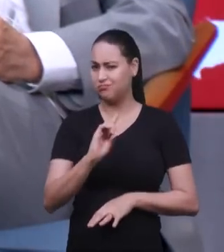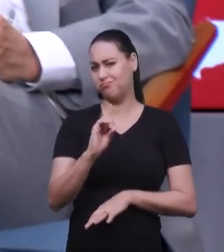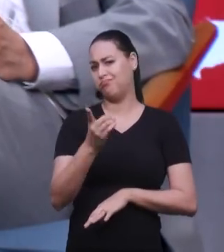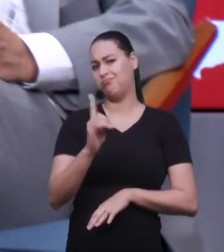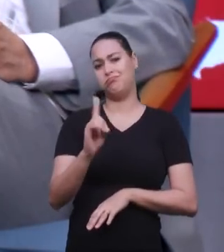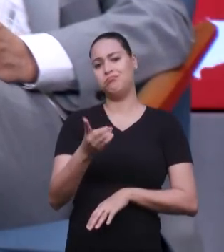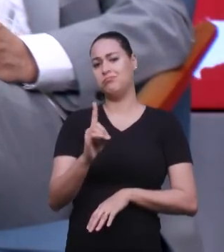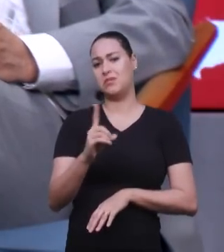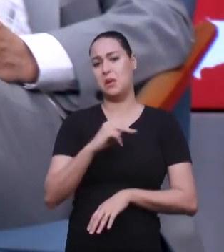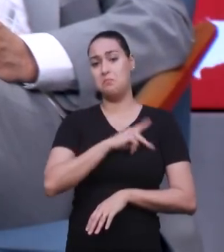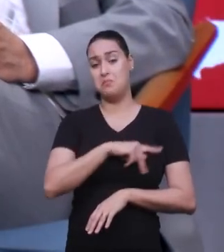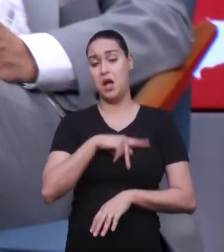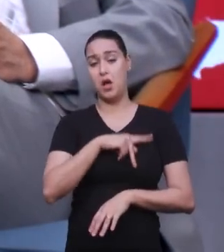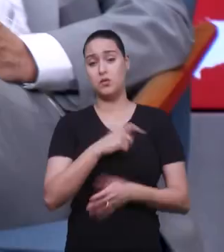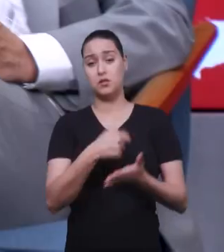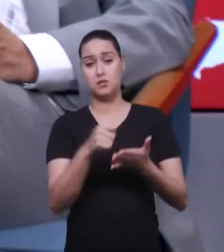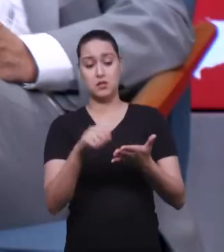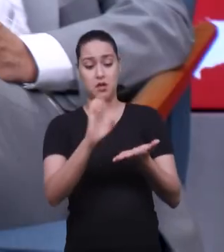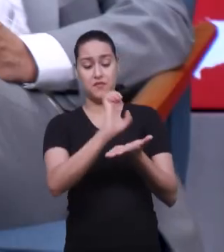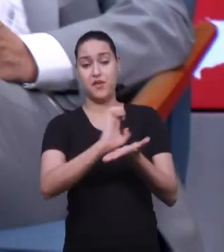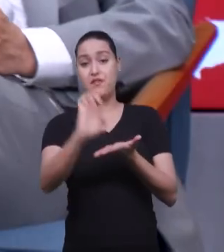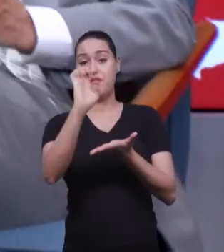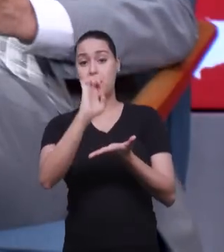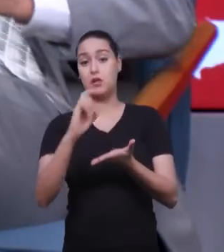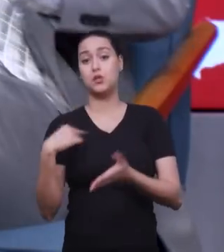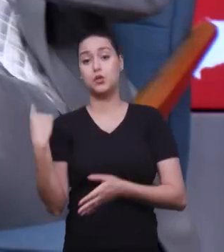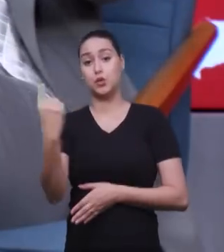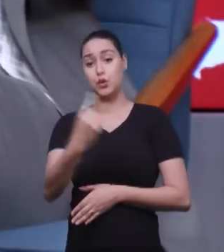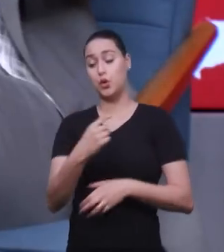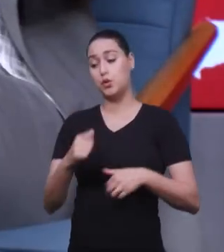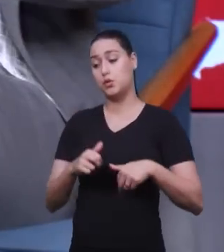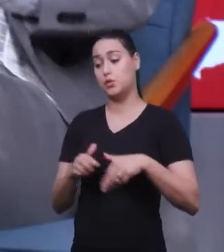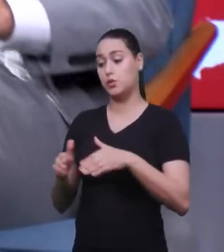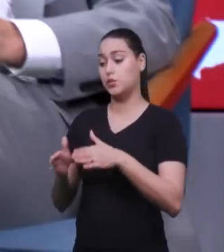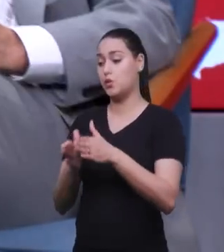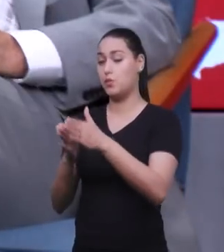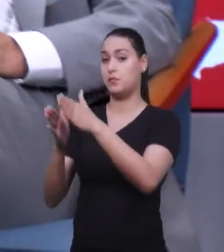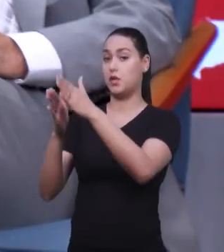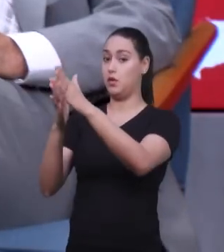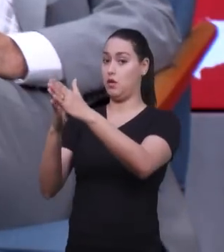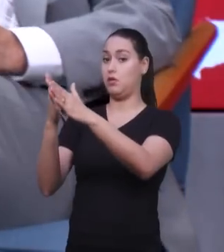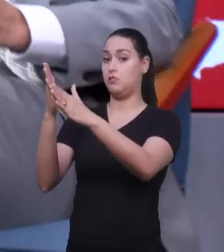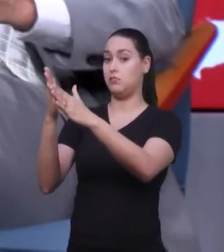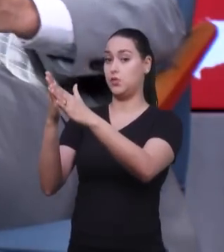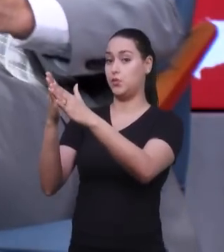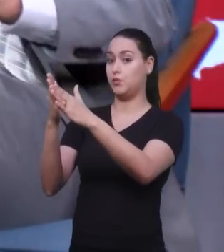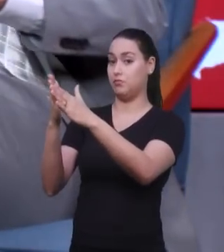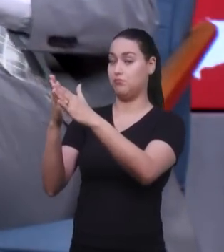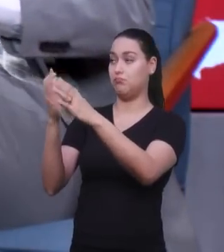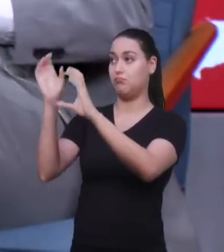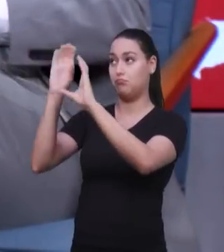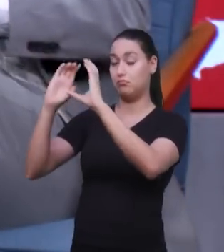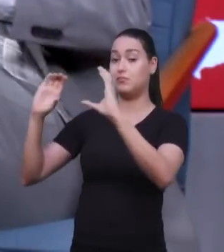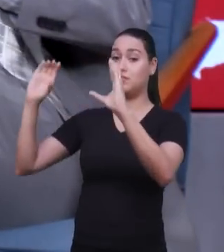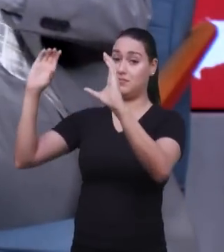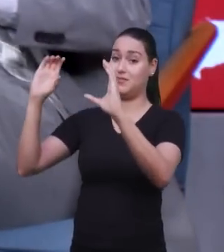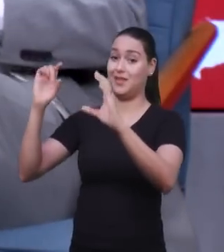o apóstolo Paulo fala na carta aos Efésios. Mas nós caminhamos para lá. De que forma?